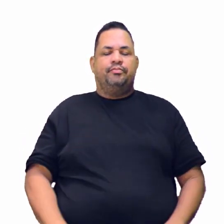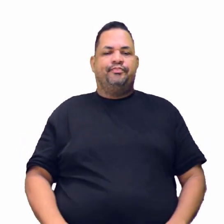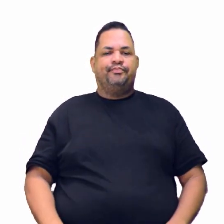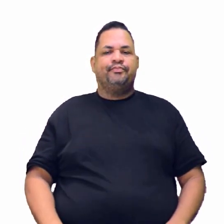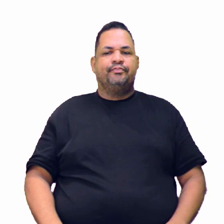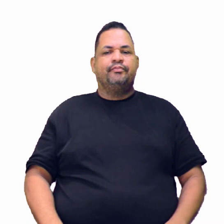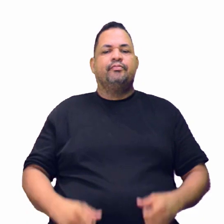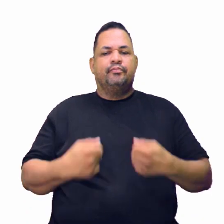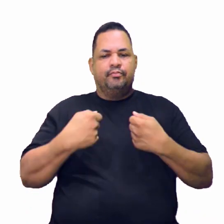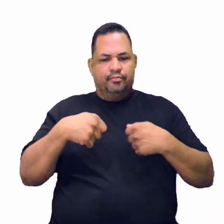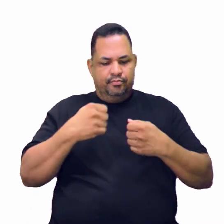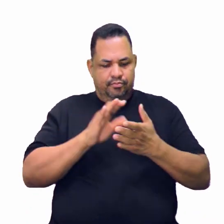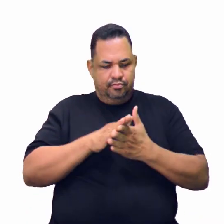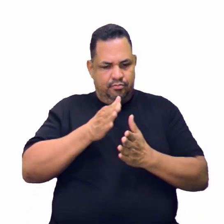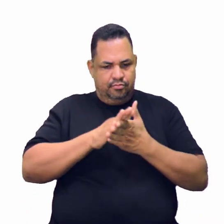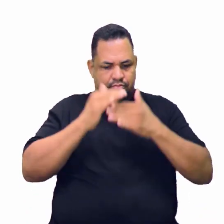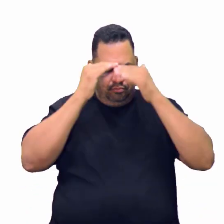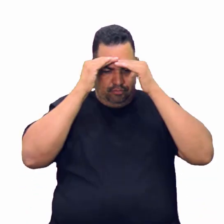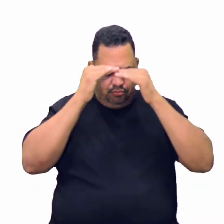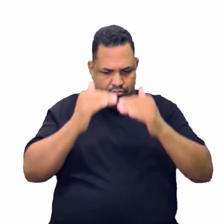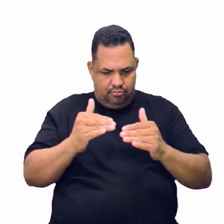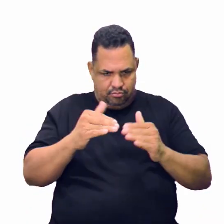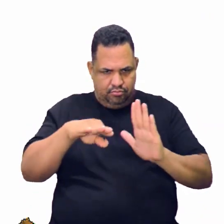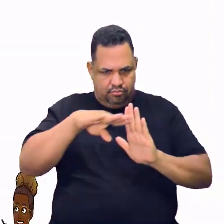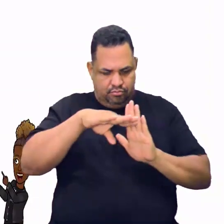Então, tem que seguir à risca.